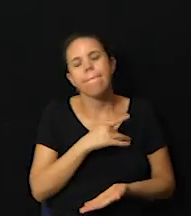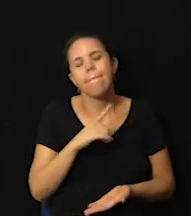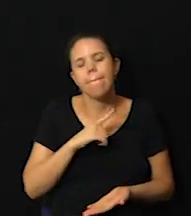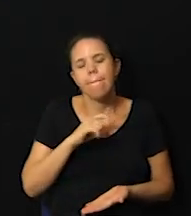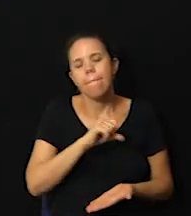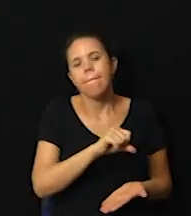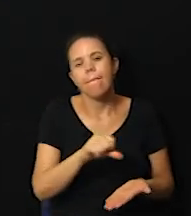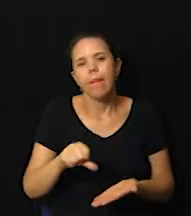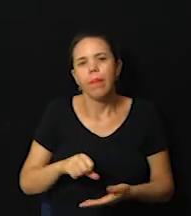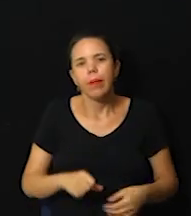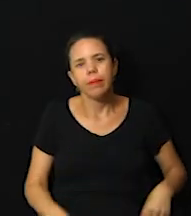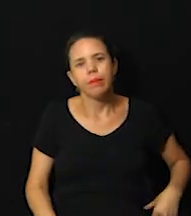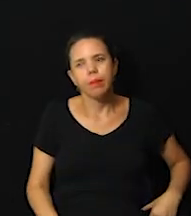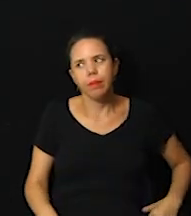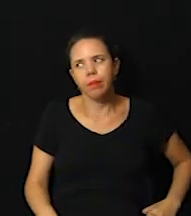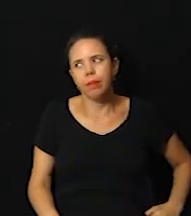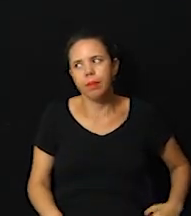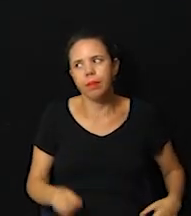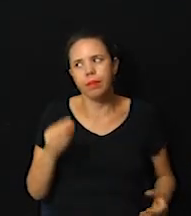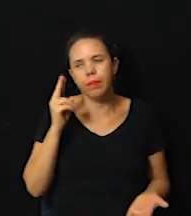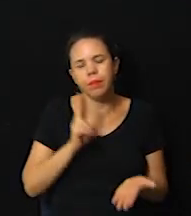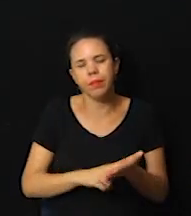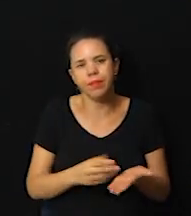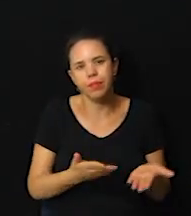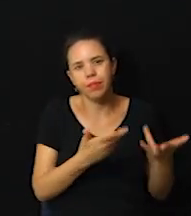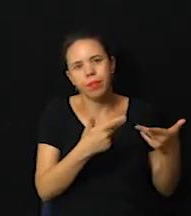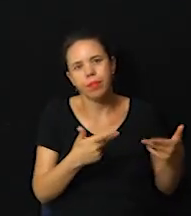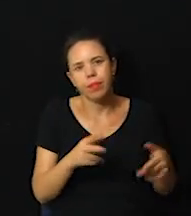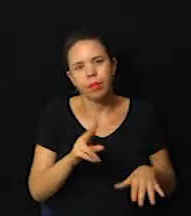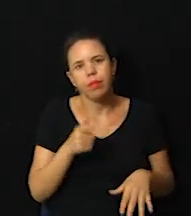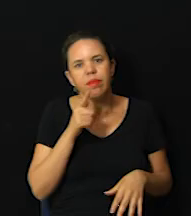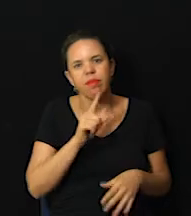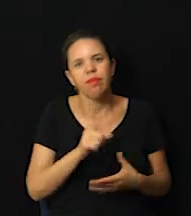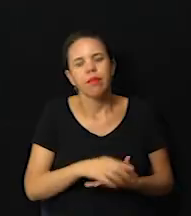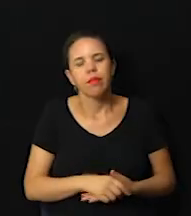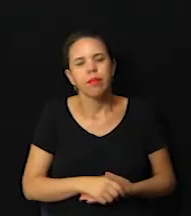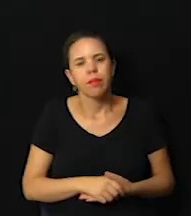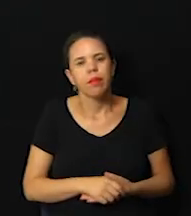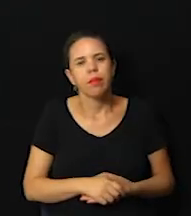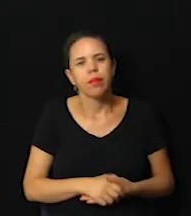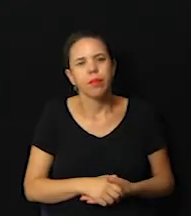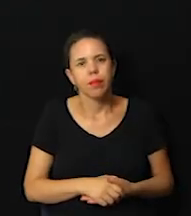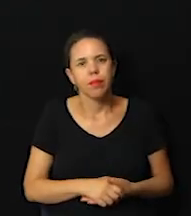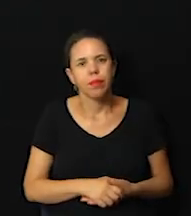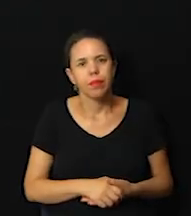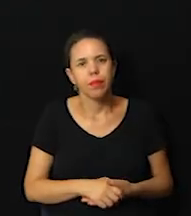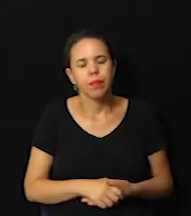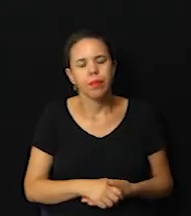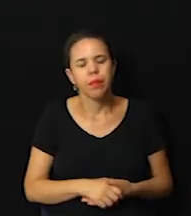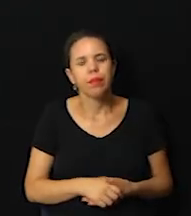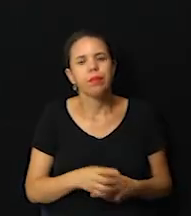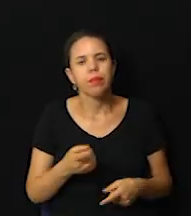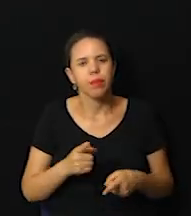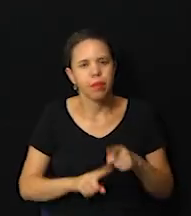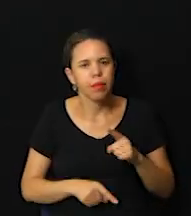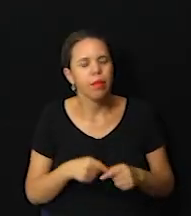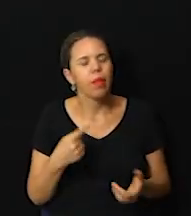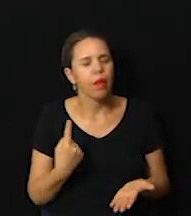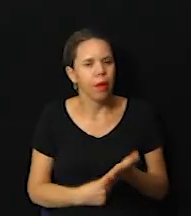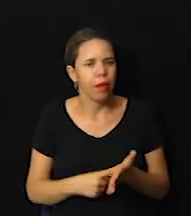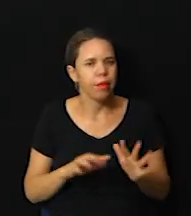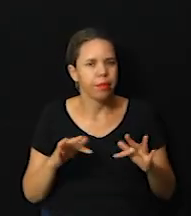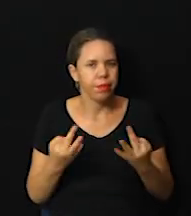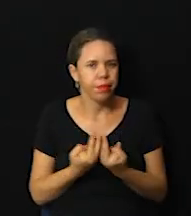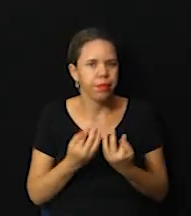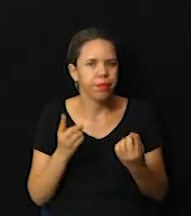aqui da região. Tentamos encaminhá-los, nem sempre a gente consegue, mas às vezes a gente consegue o um encaixe, algumas coisas para a